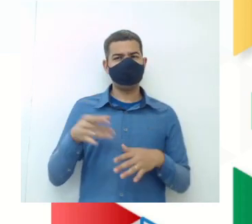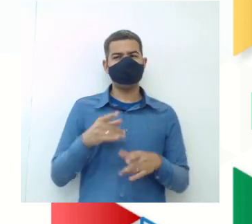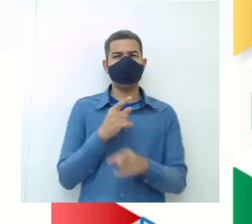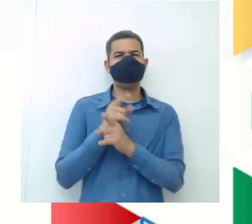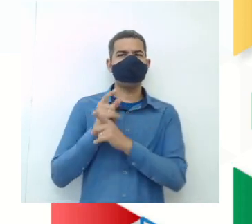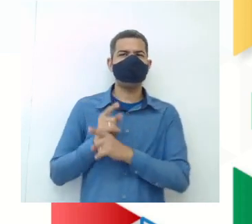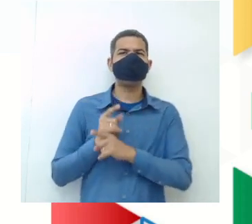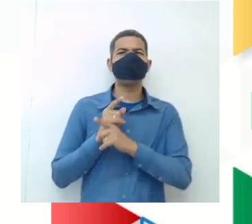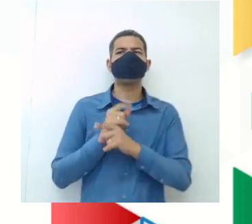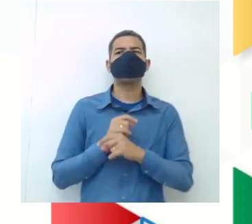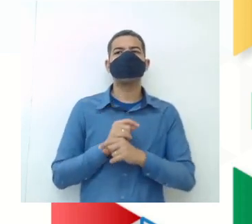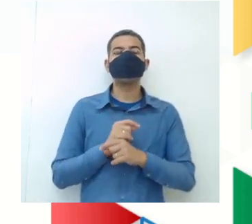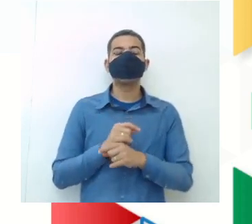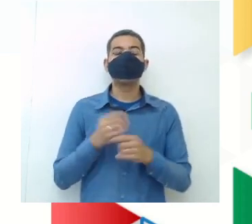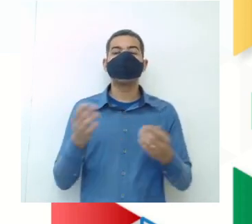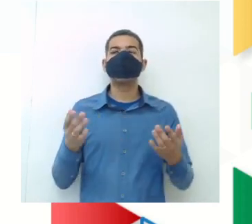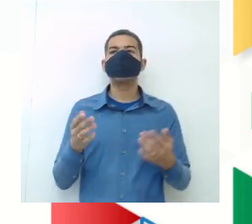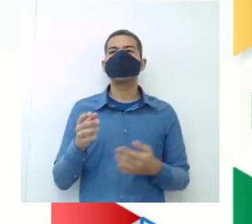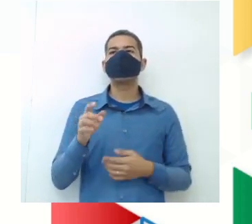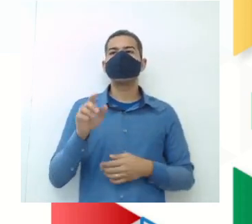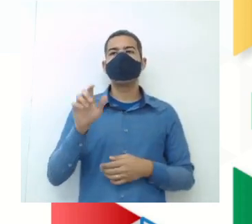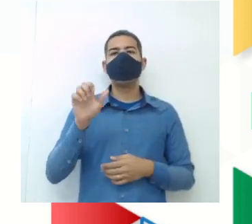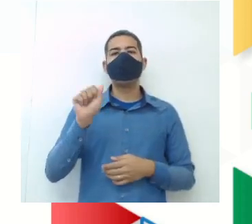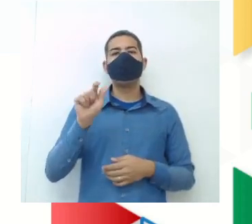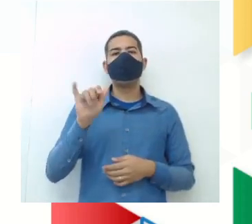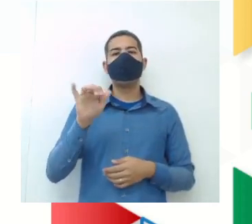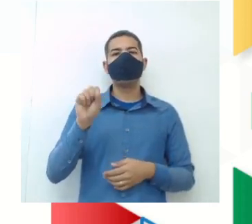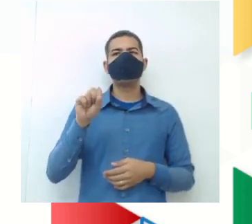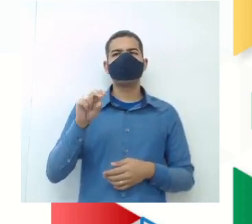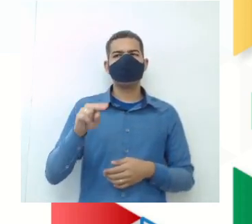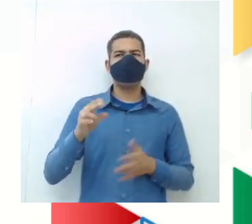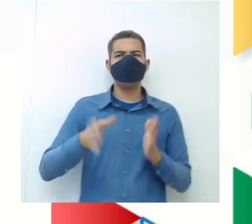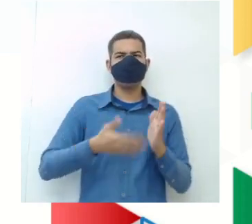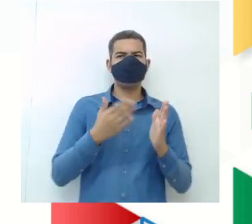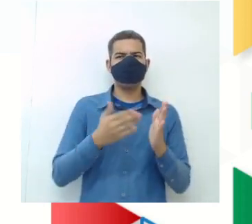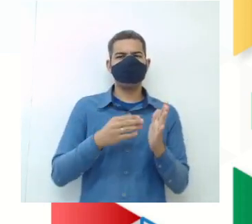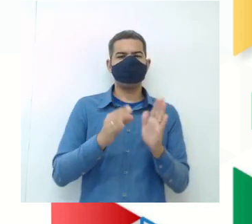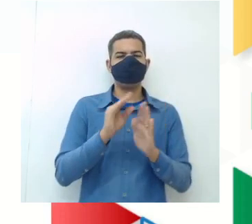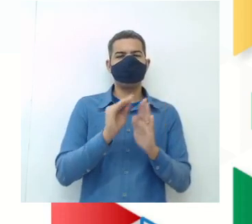Para completar um álbum de figurinhas, Alisson contribuiu com 1/5 das